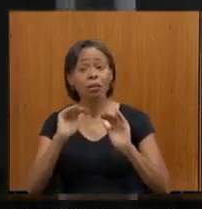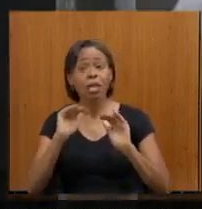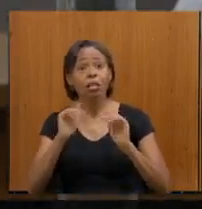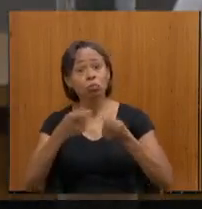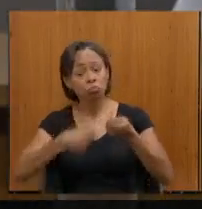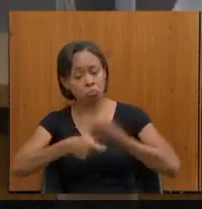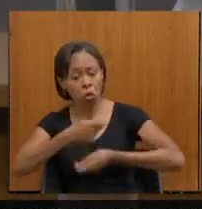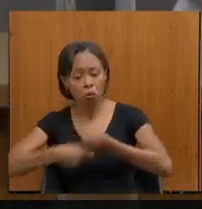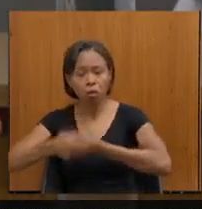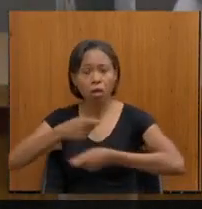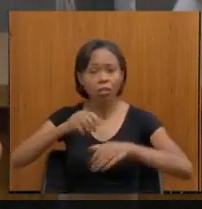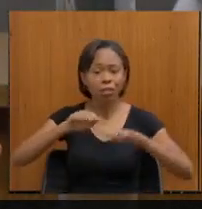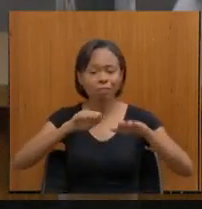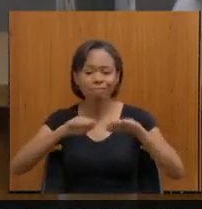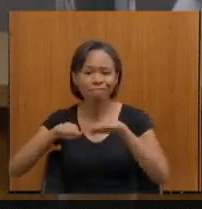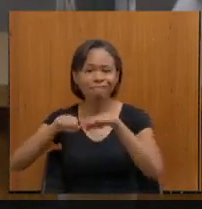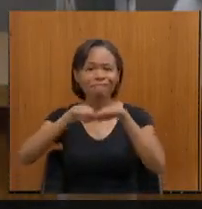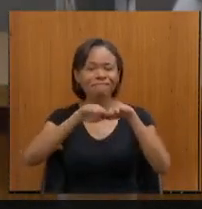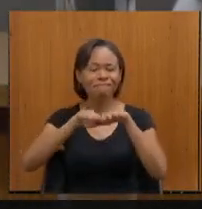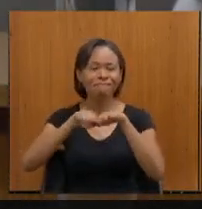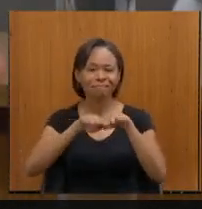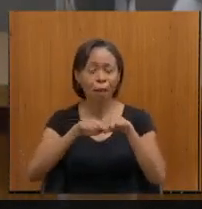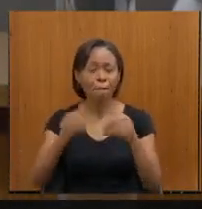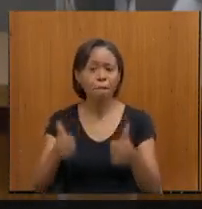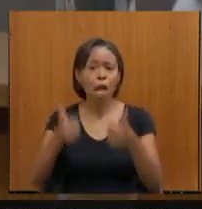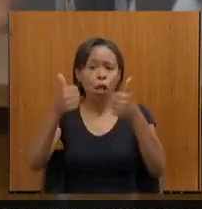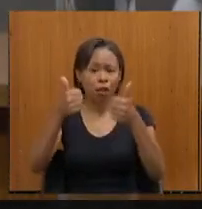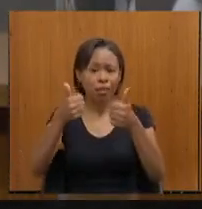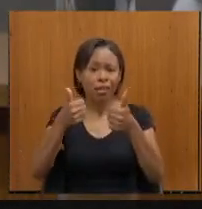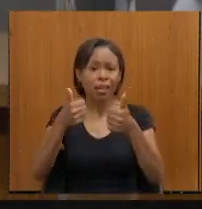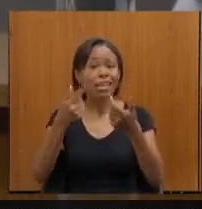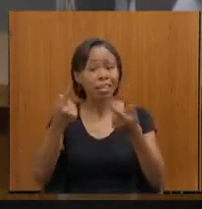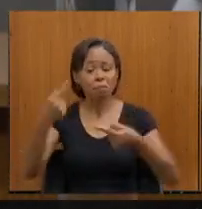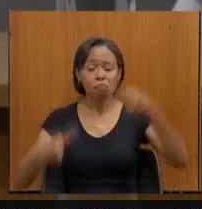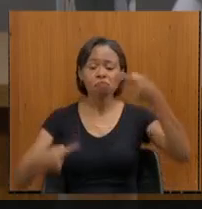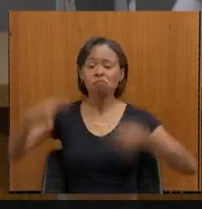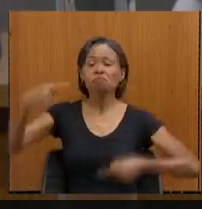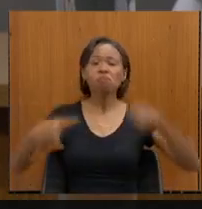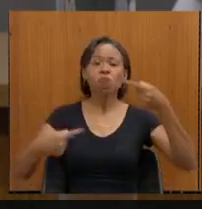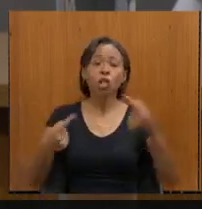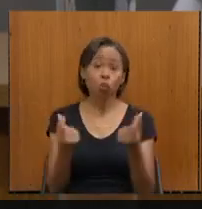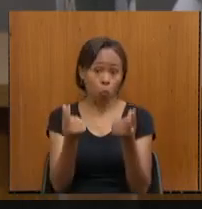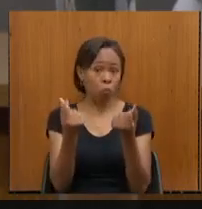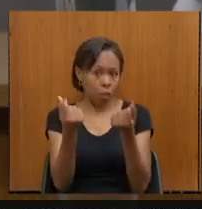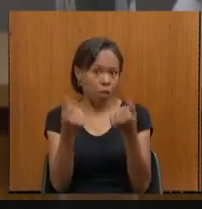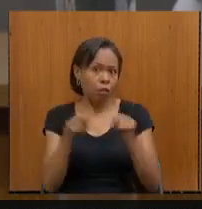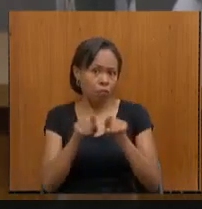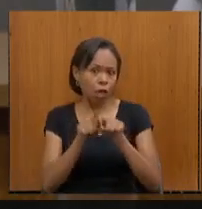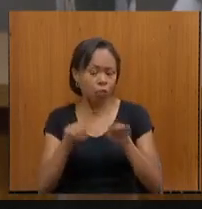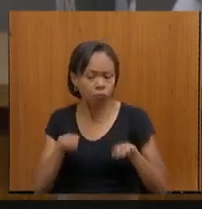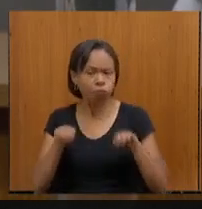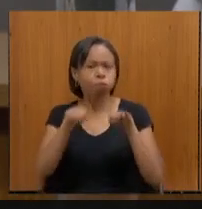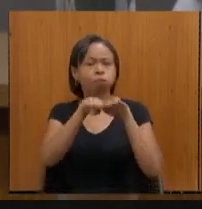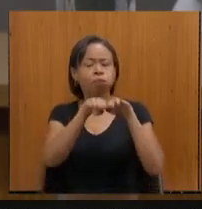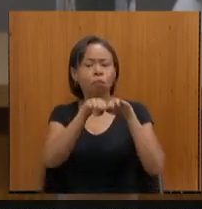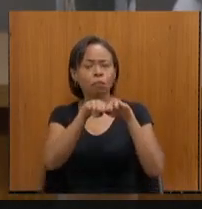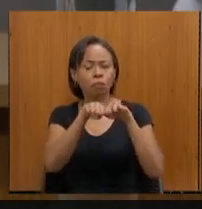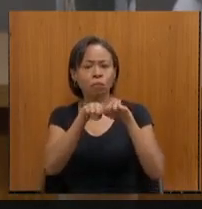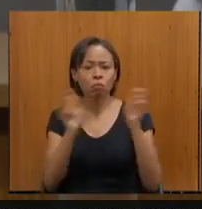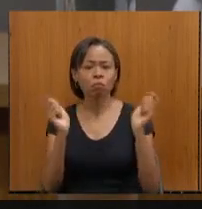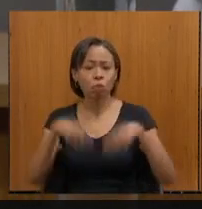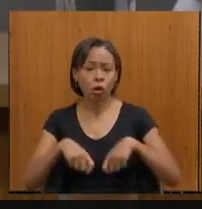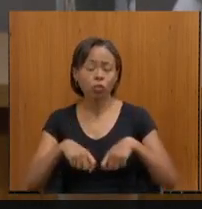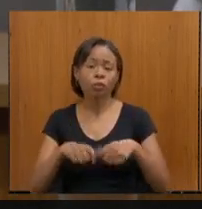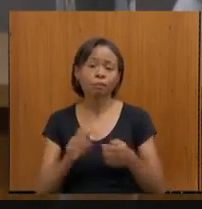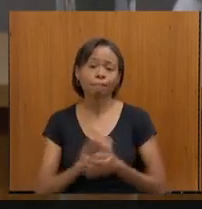balança comercial Esse é bem mais competitivo até no preço dos meus e os meus produtos agrícolas que o que eu